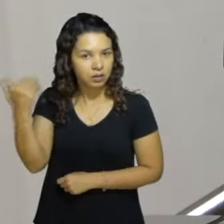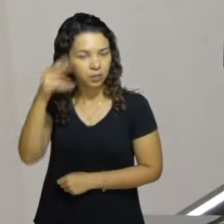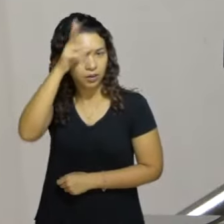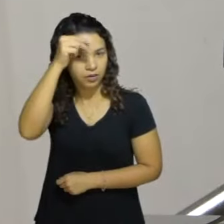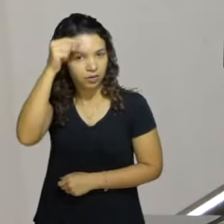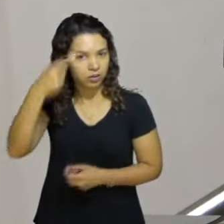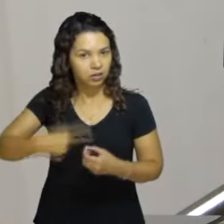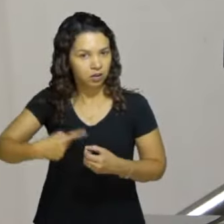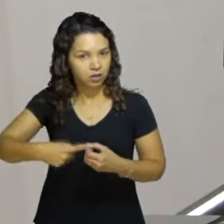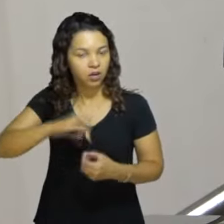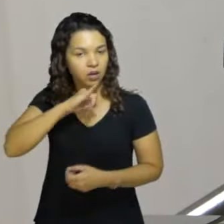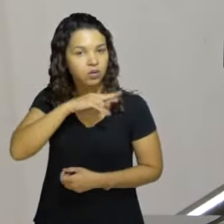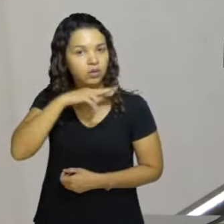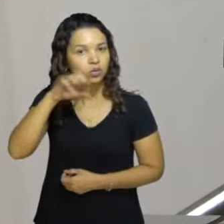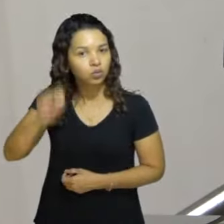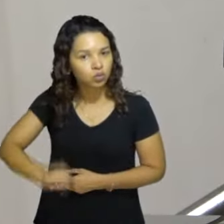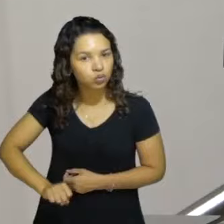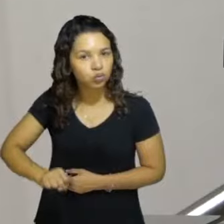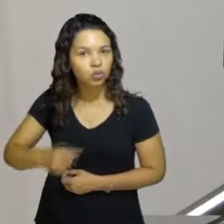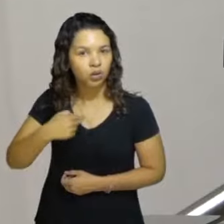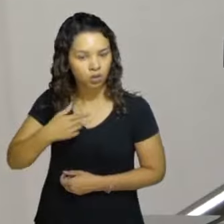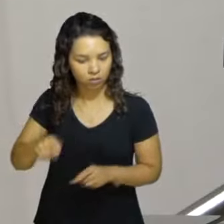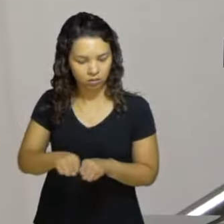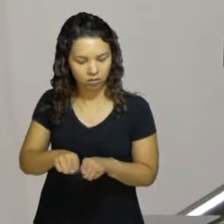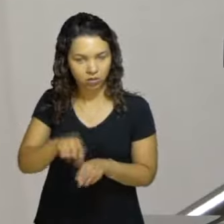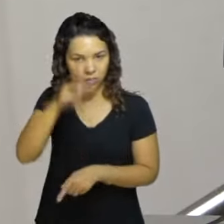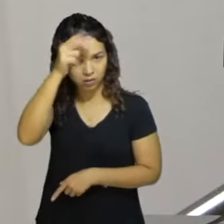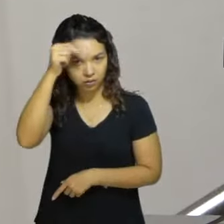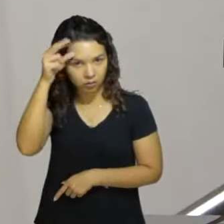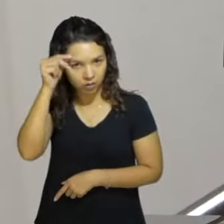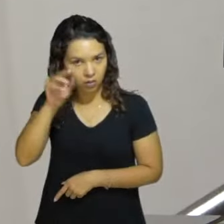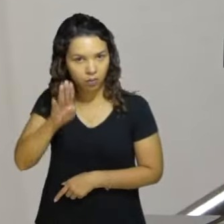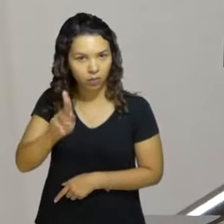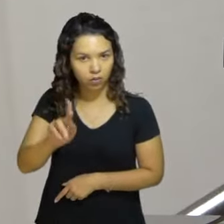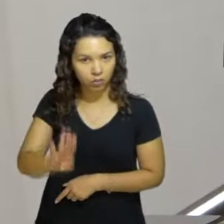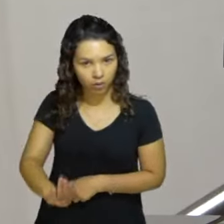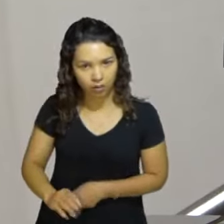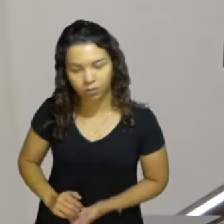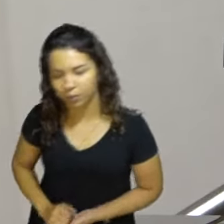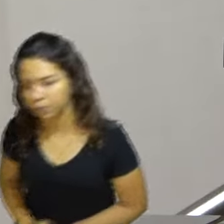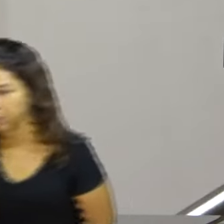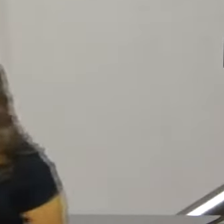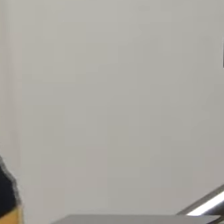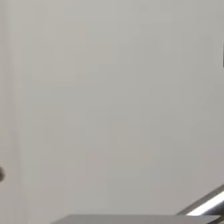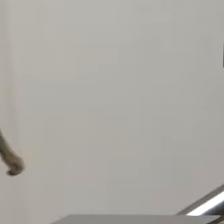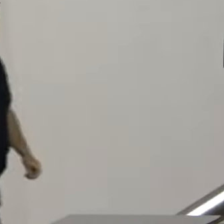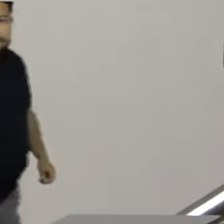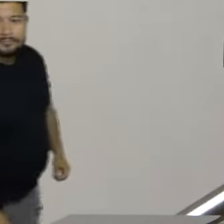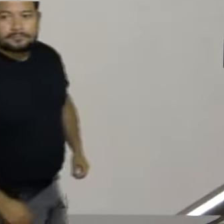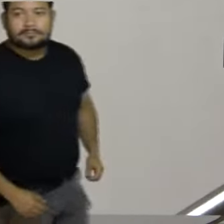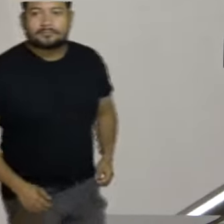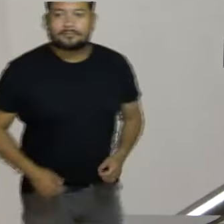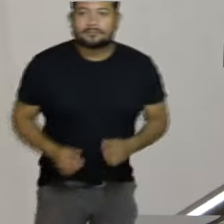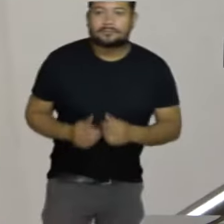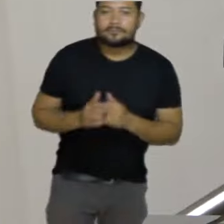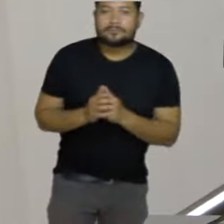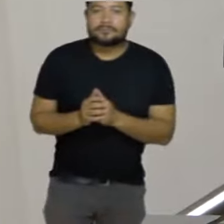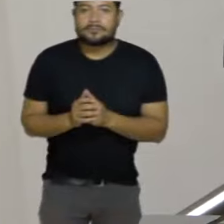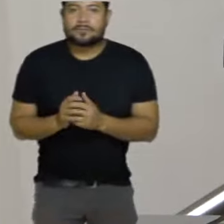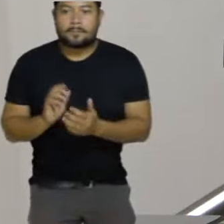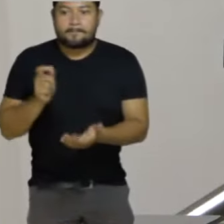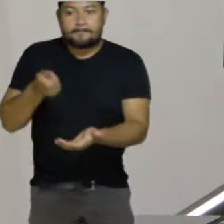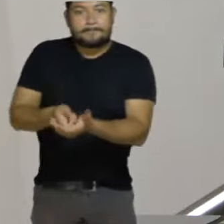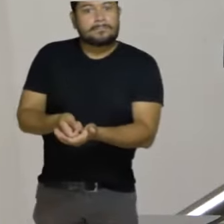de Jaraguá do Sul, eu que fui prefeito da cidade de Porto Belo, impositiva tem que ser paga, é imposta.